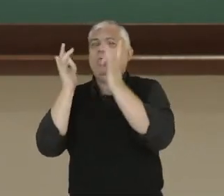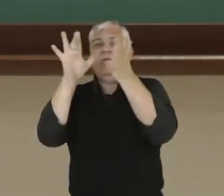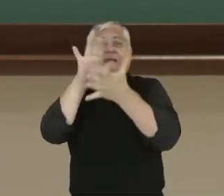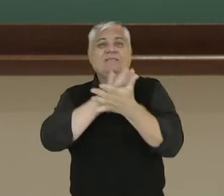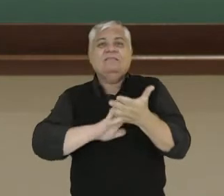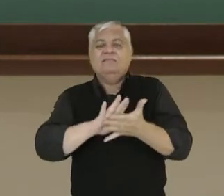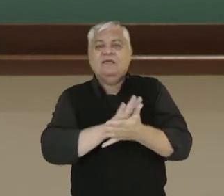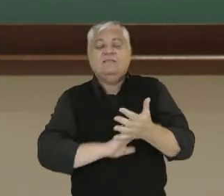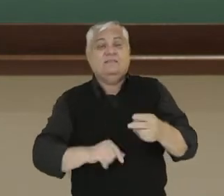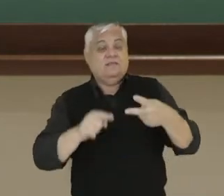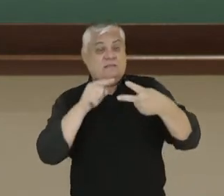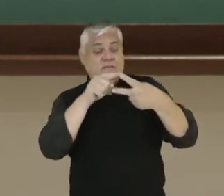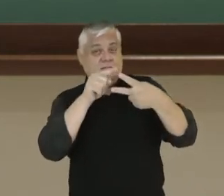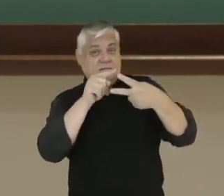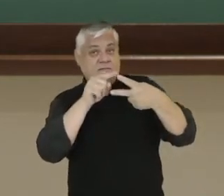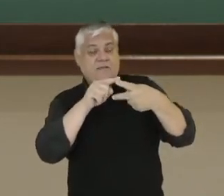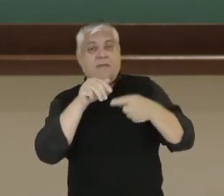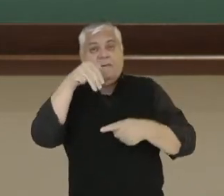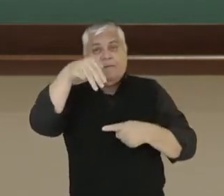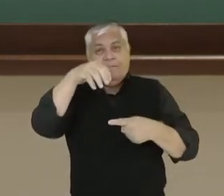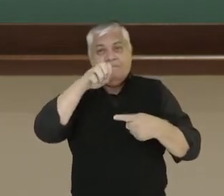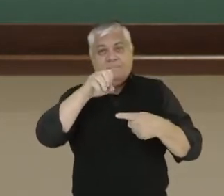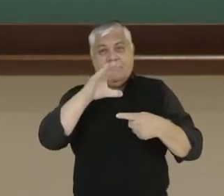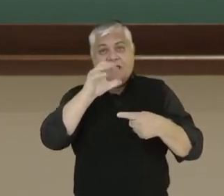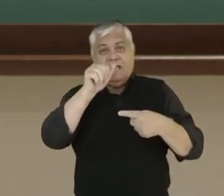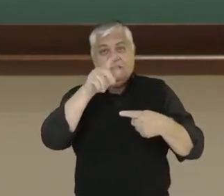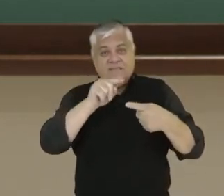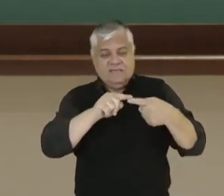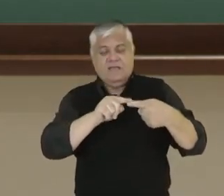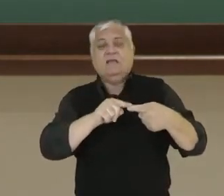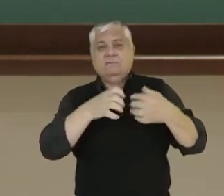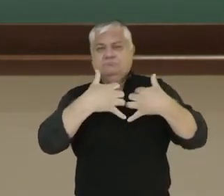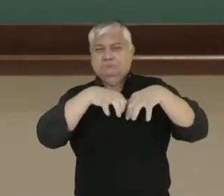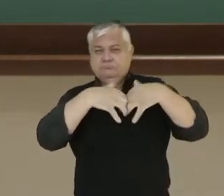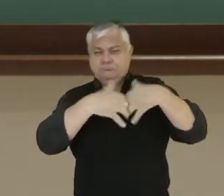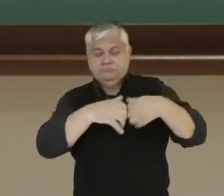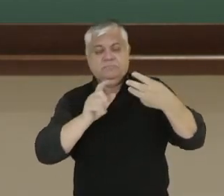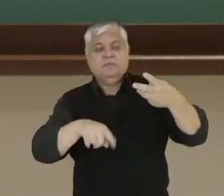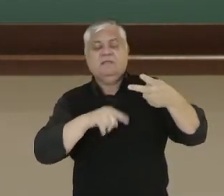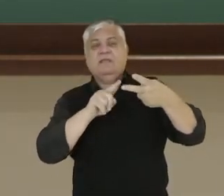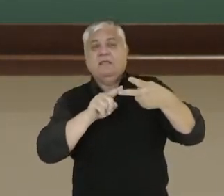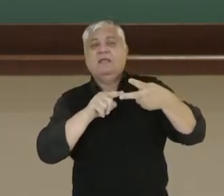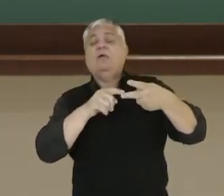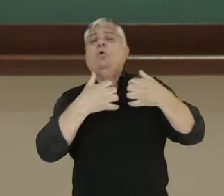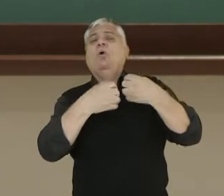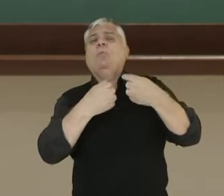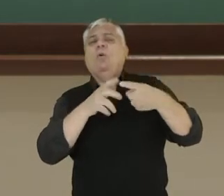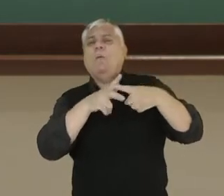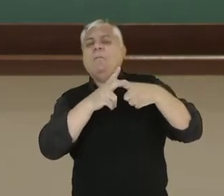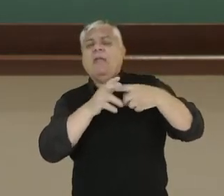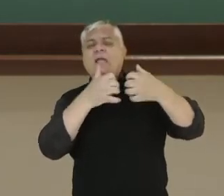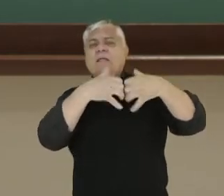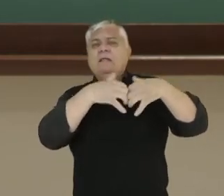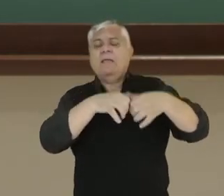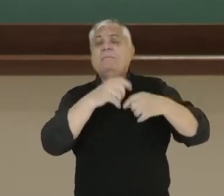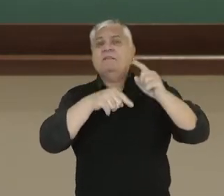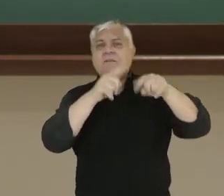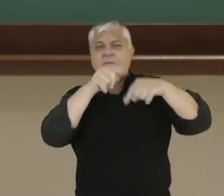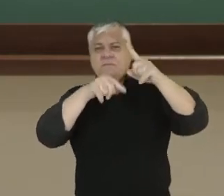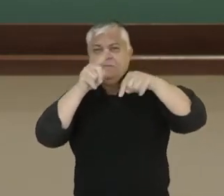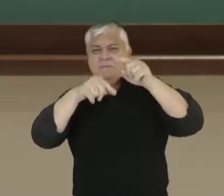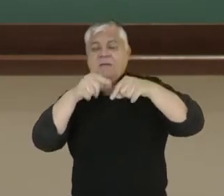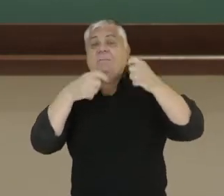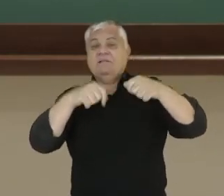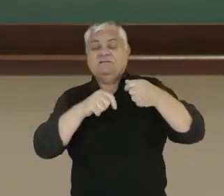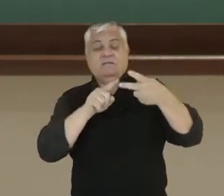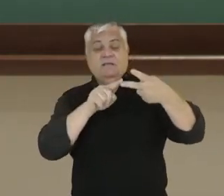tipos de ondas, uma onda mecânica e uma onda eletromagnética. A onda mecânica, ela precisa de matéria para se propagar.